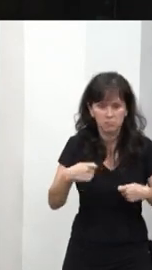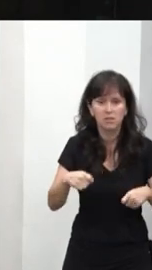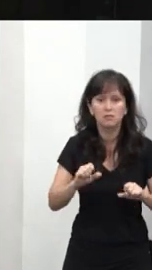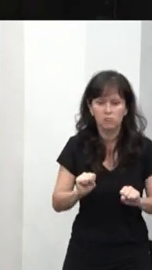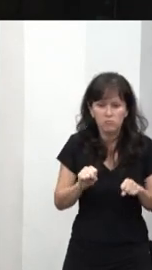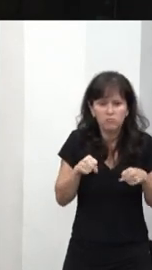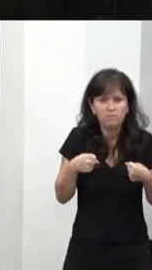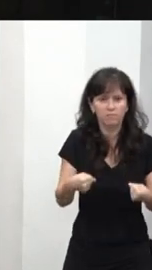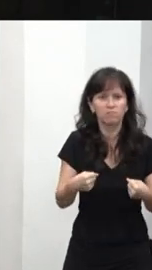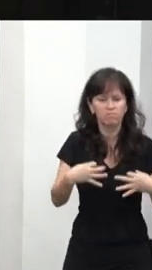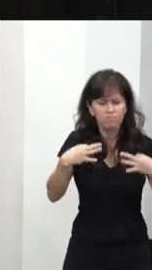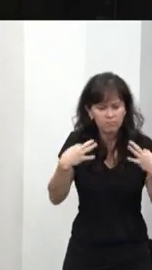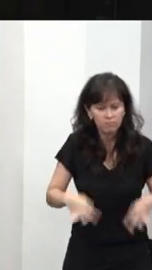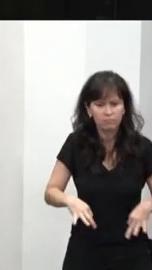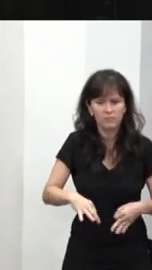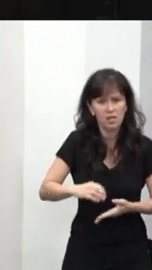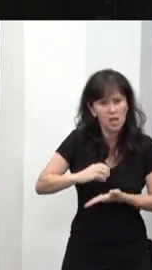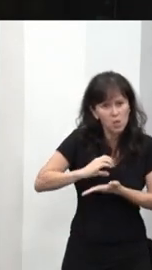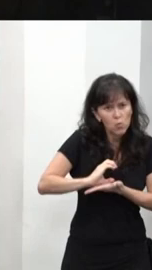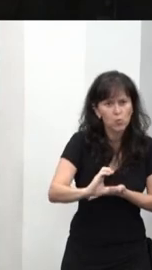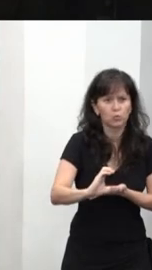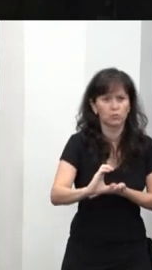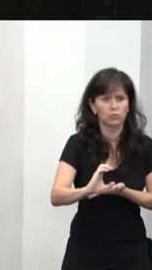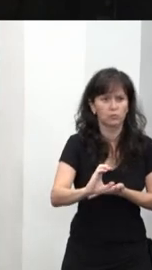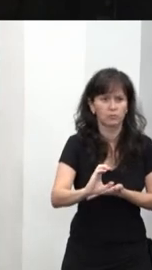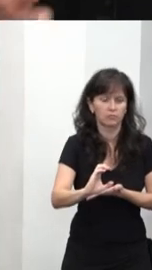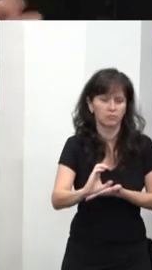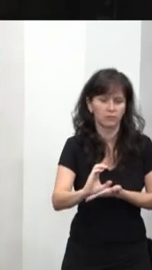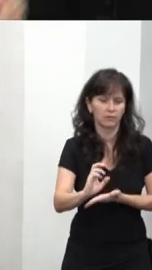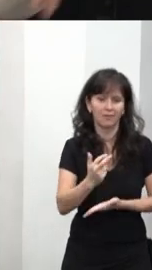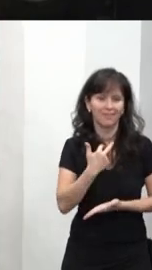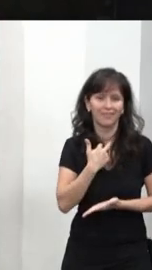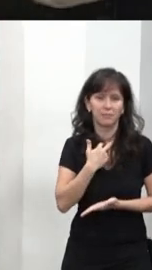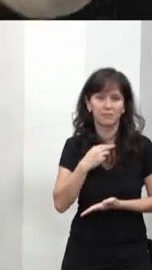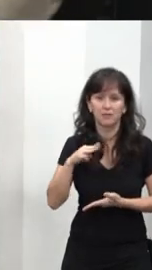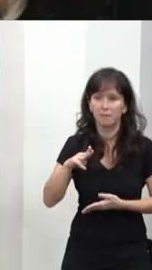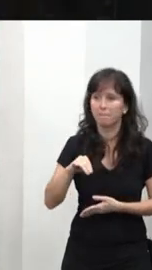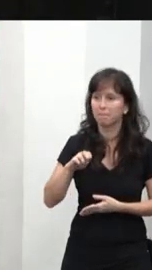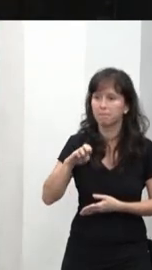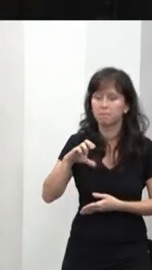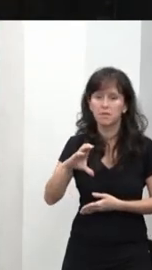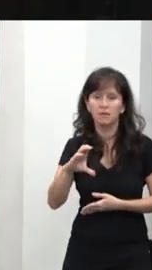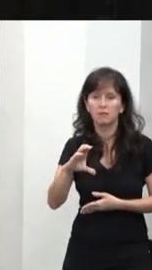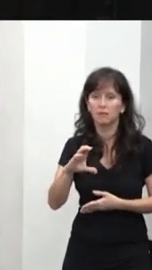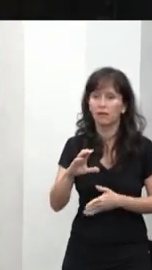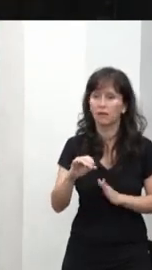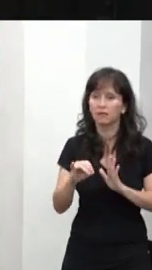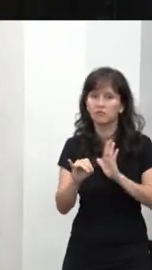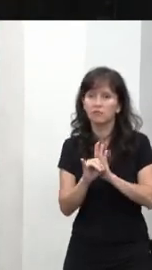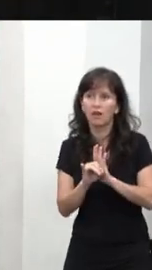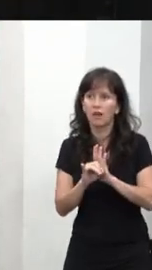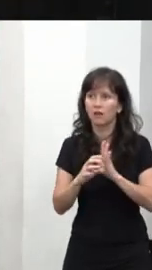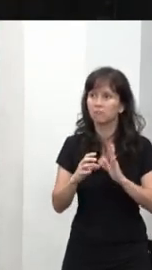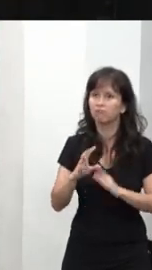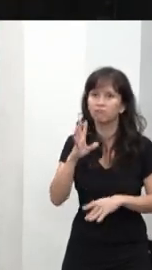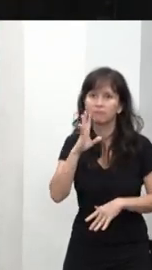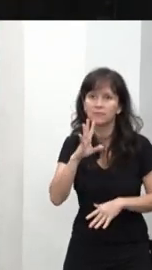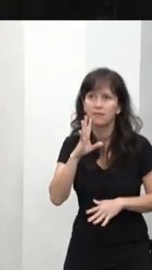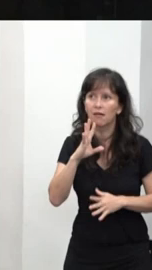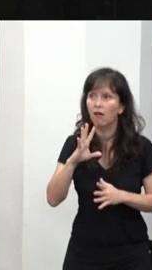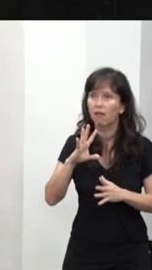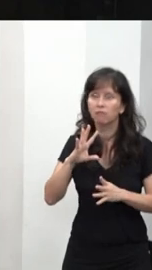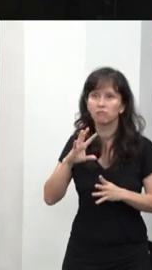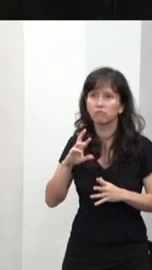com recurso né Chega de ser o ministério legal e identitários reduzido a isso simbólico